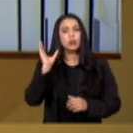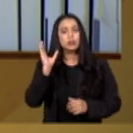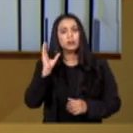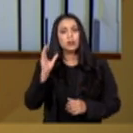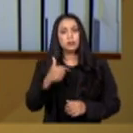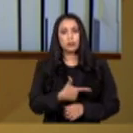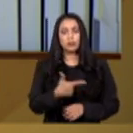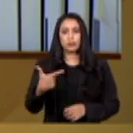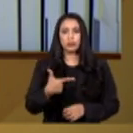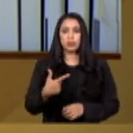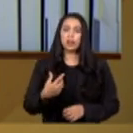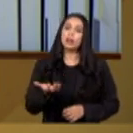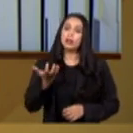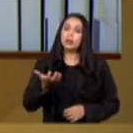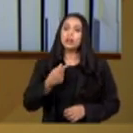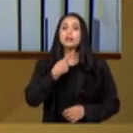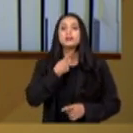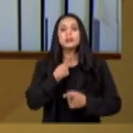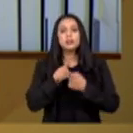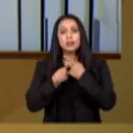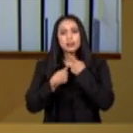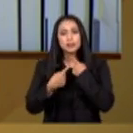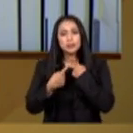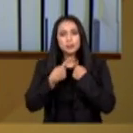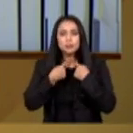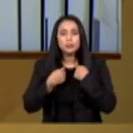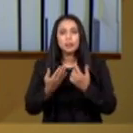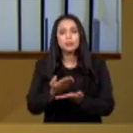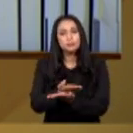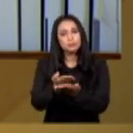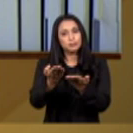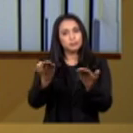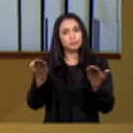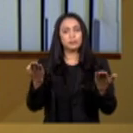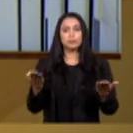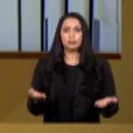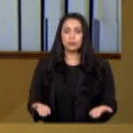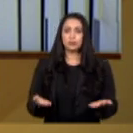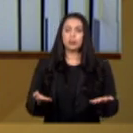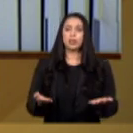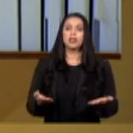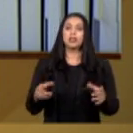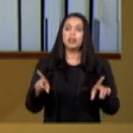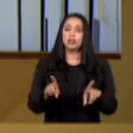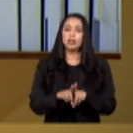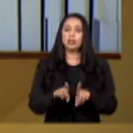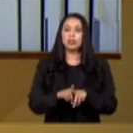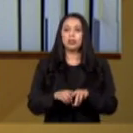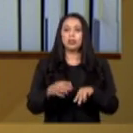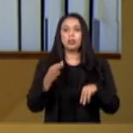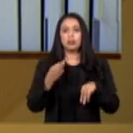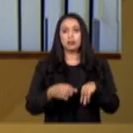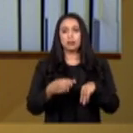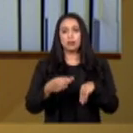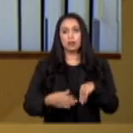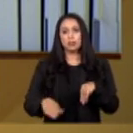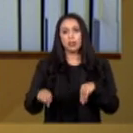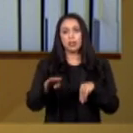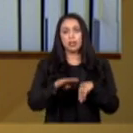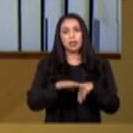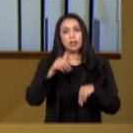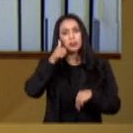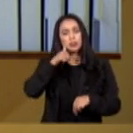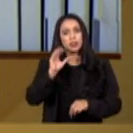eu gostaria de desejar a vossa excelência ea ministra eleita vice-presidente e